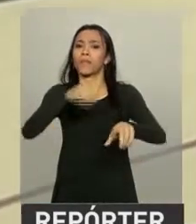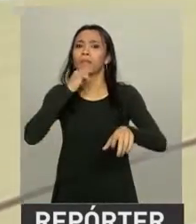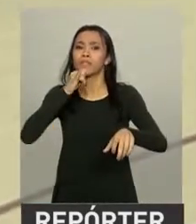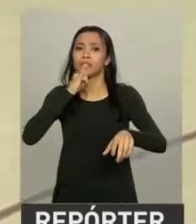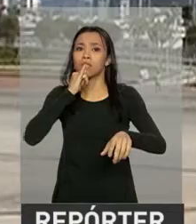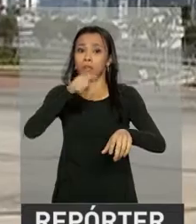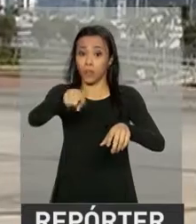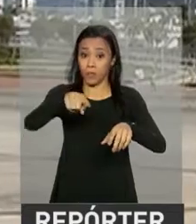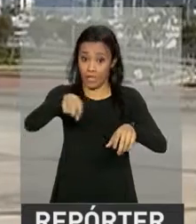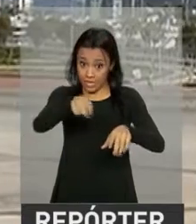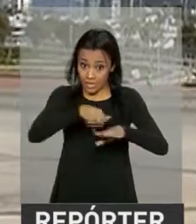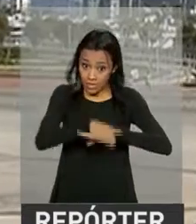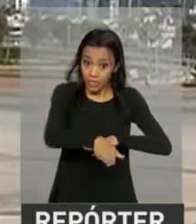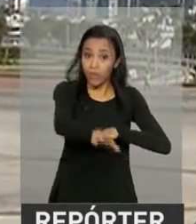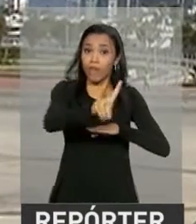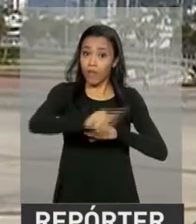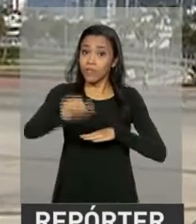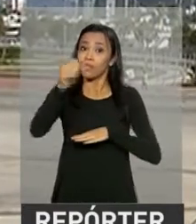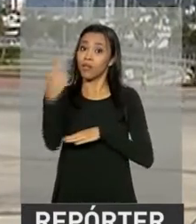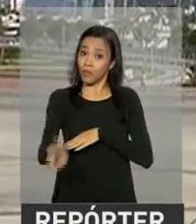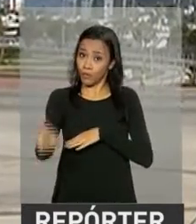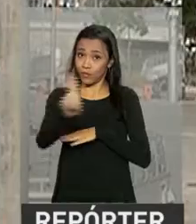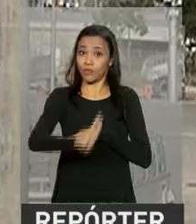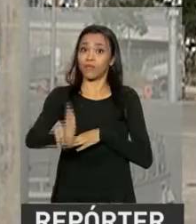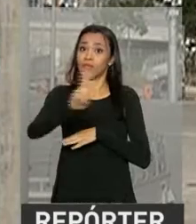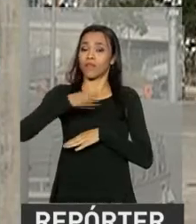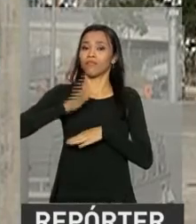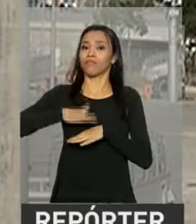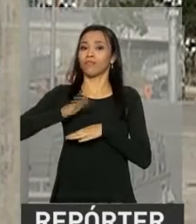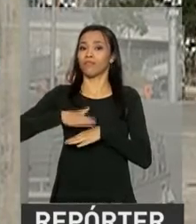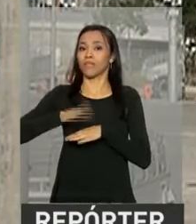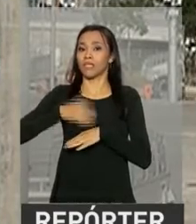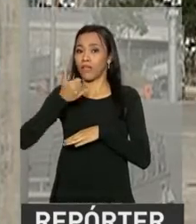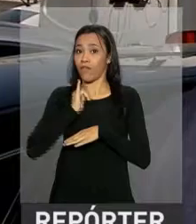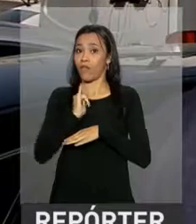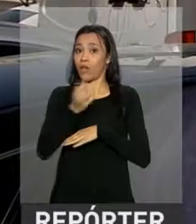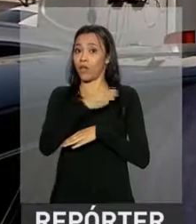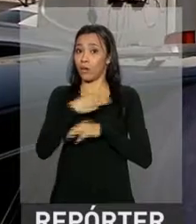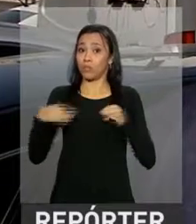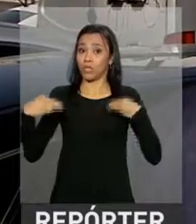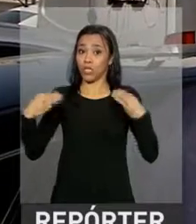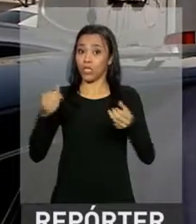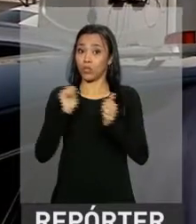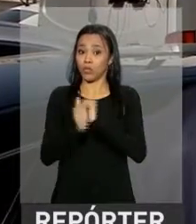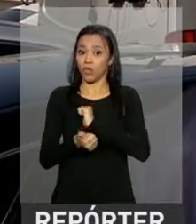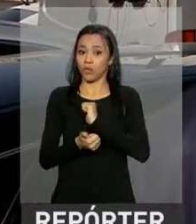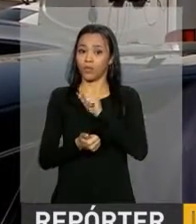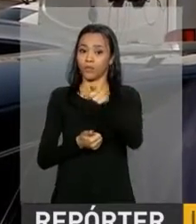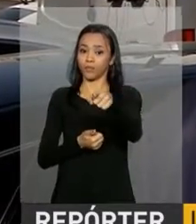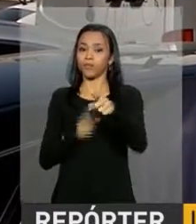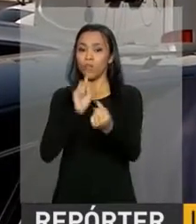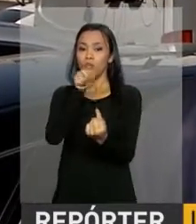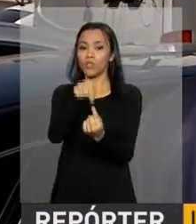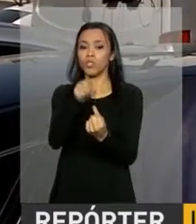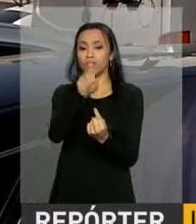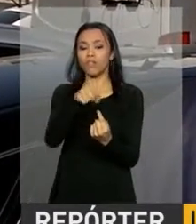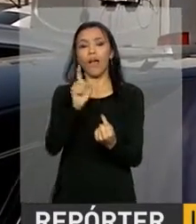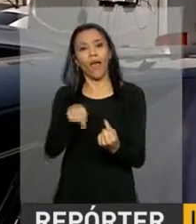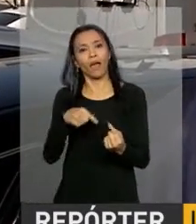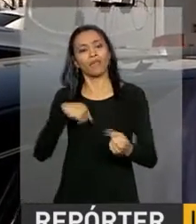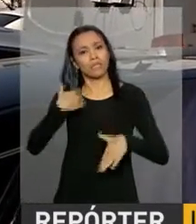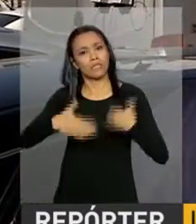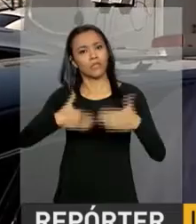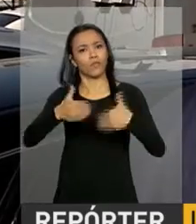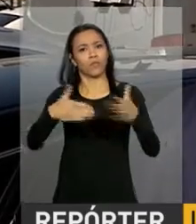o velódromo, serão aproveitados segundo indicação do Ministério dos Esportes. Nosso papel será o desenvolvimento de